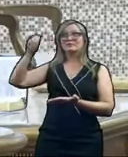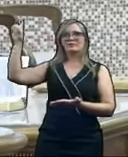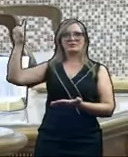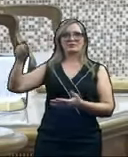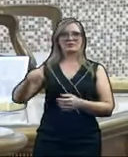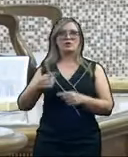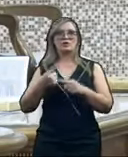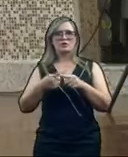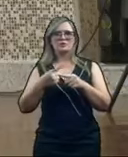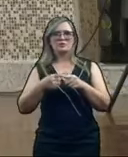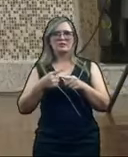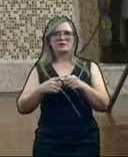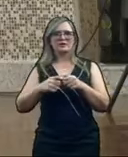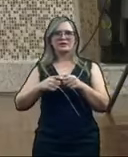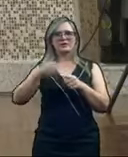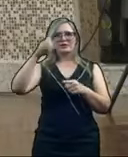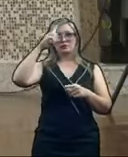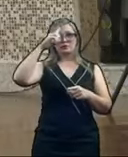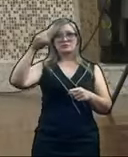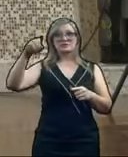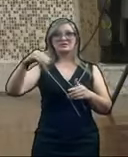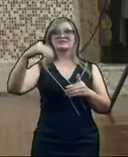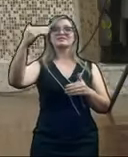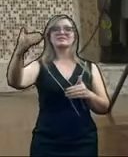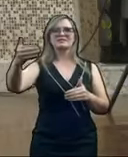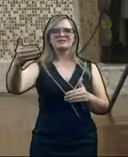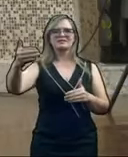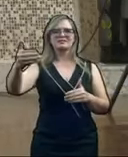outro seus problemas acabaram não